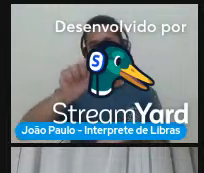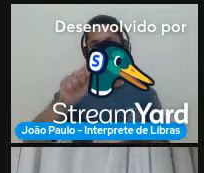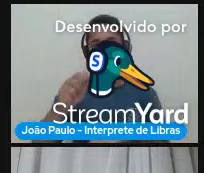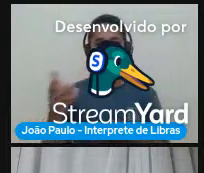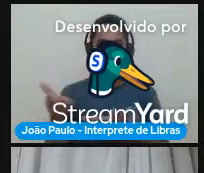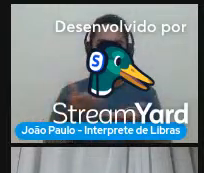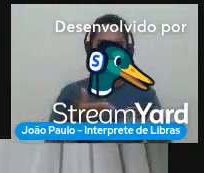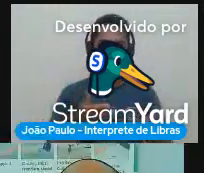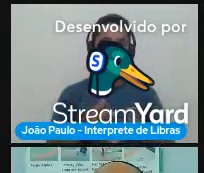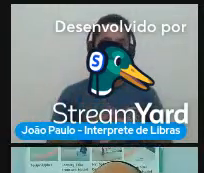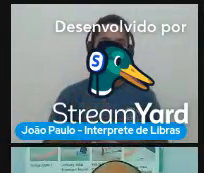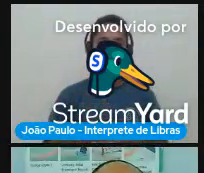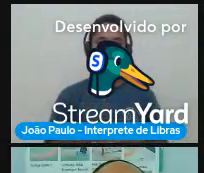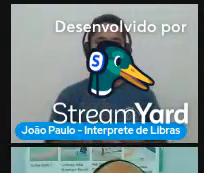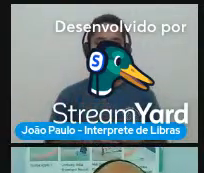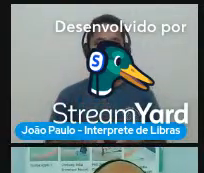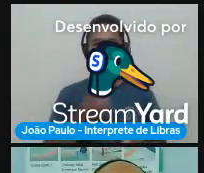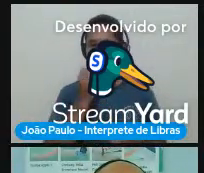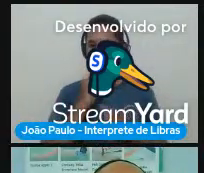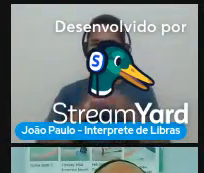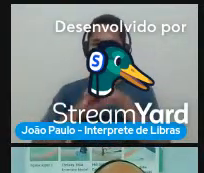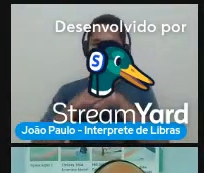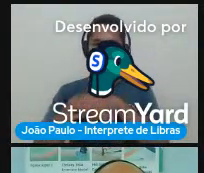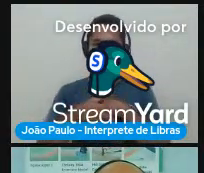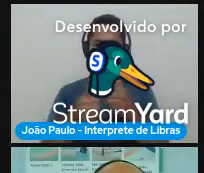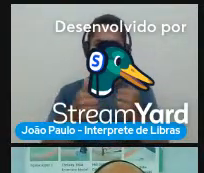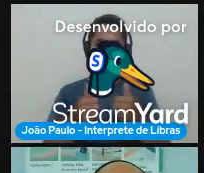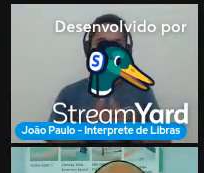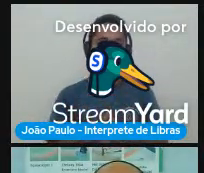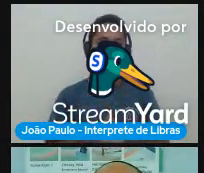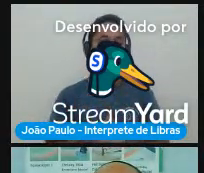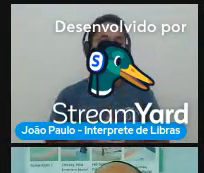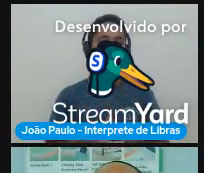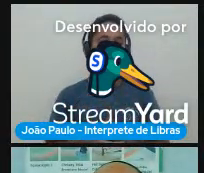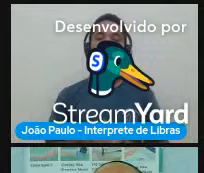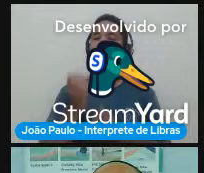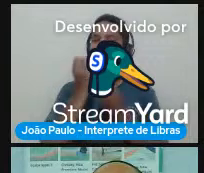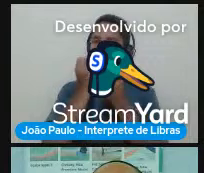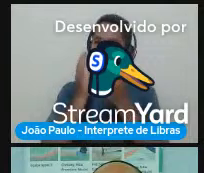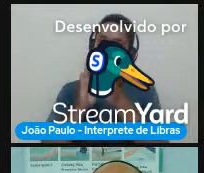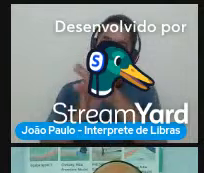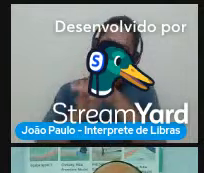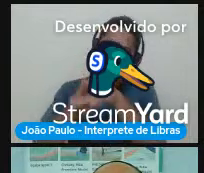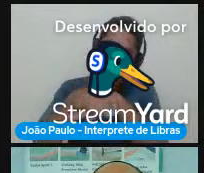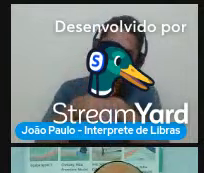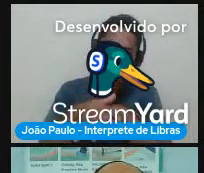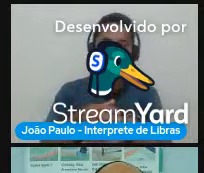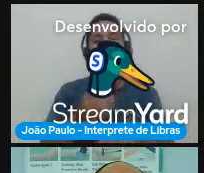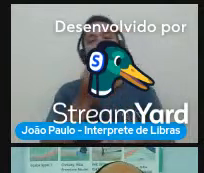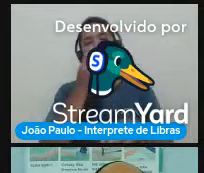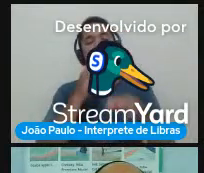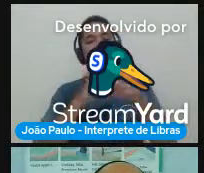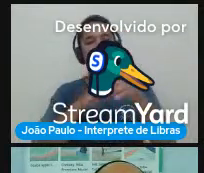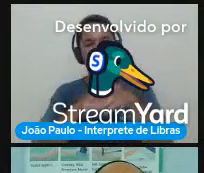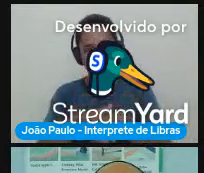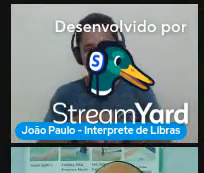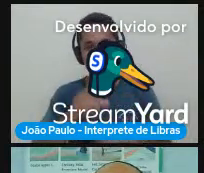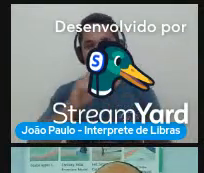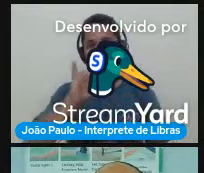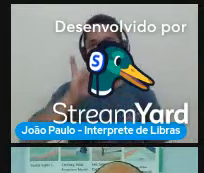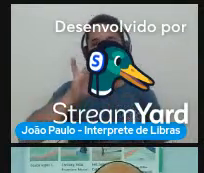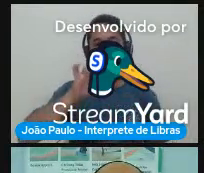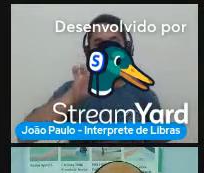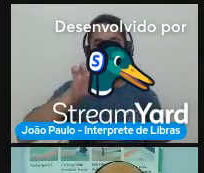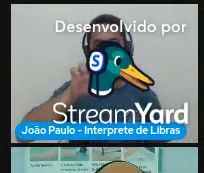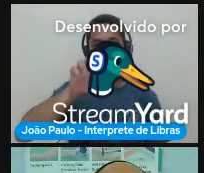acolher vocês. Boa noite, secretária Roberta. Boa noite. Boa noite, Diego, que é o nosso gerente